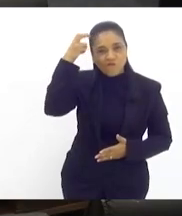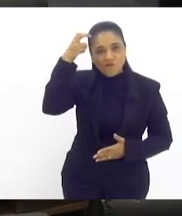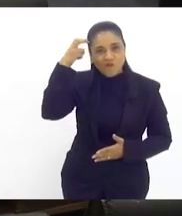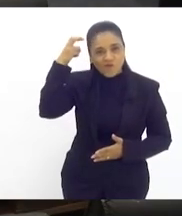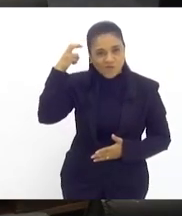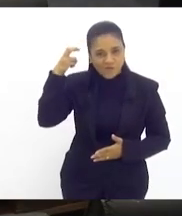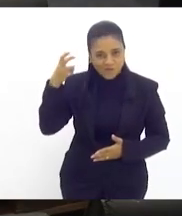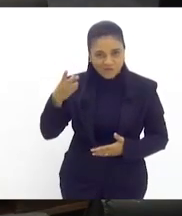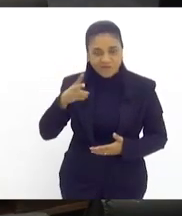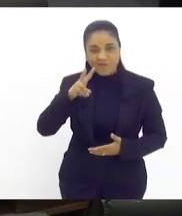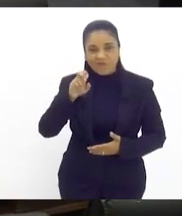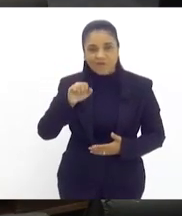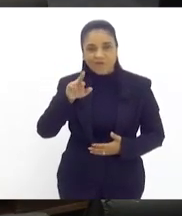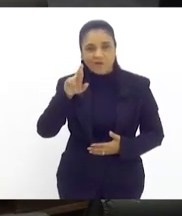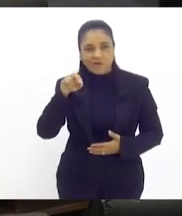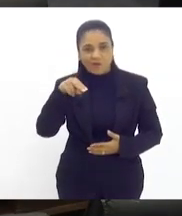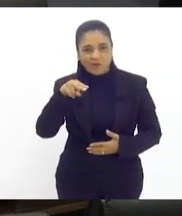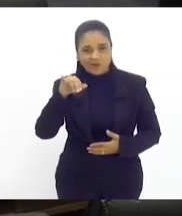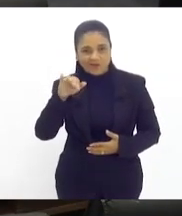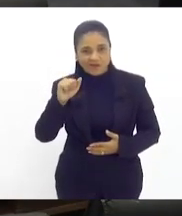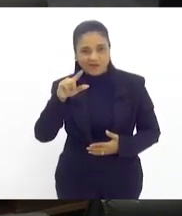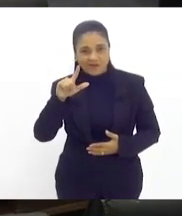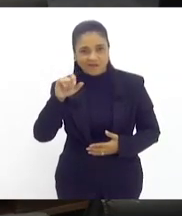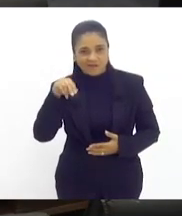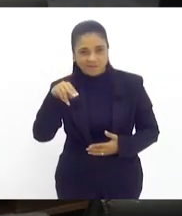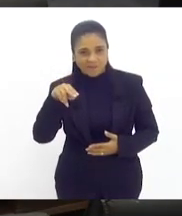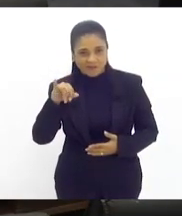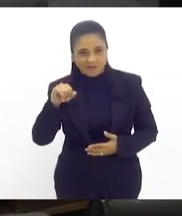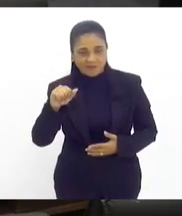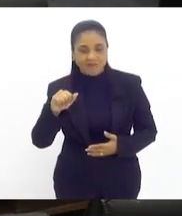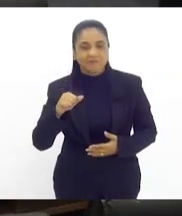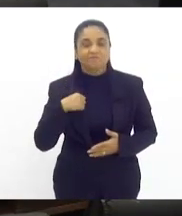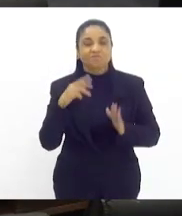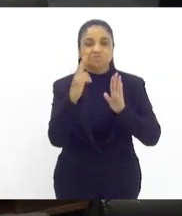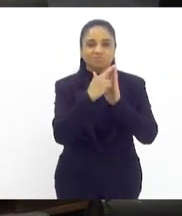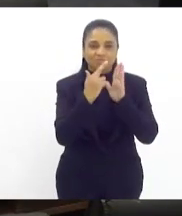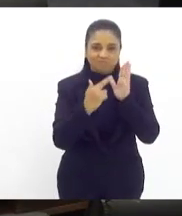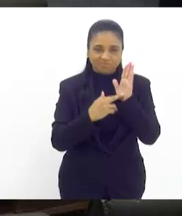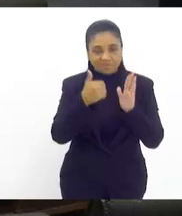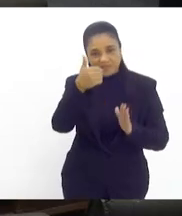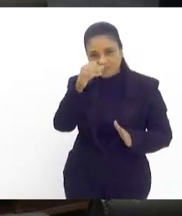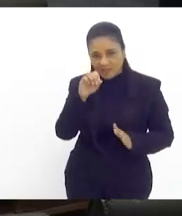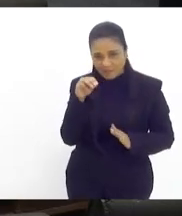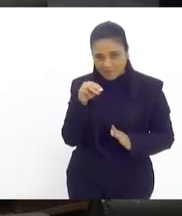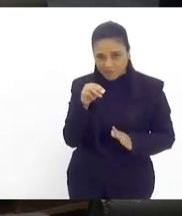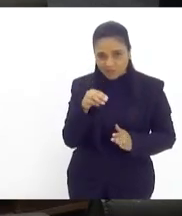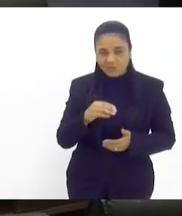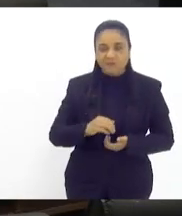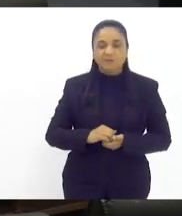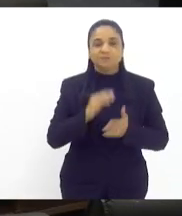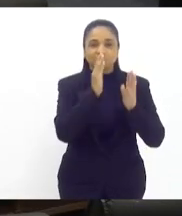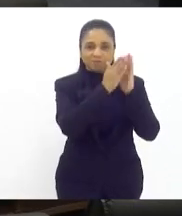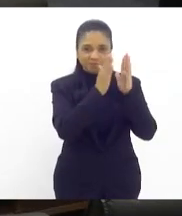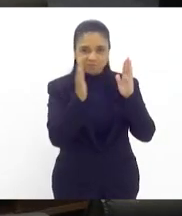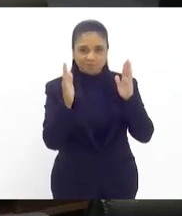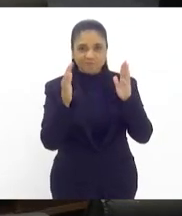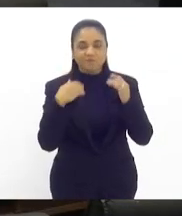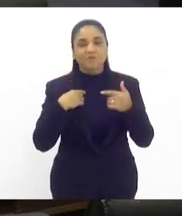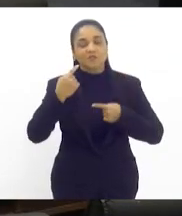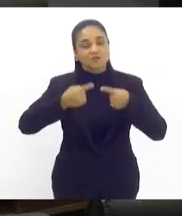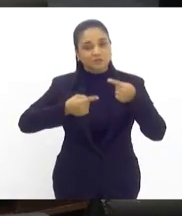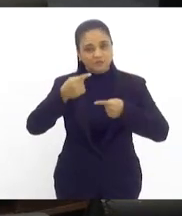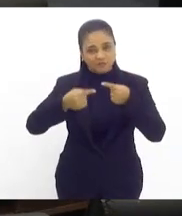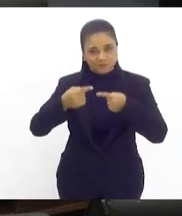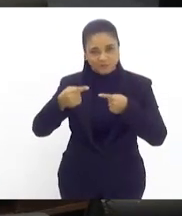vossa excelência dispõe do tempo regimental para discussão pela ordem presidente também quero discutir